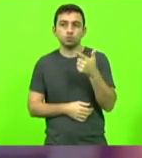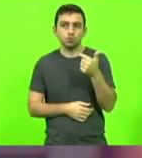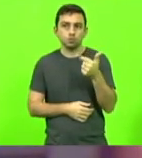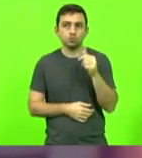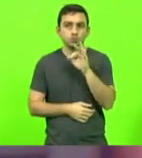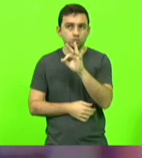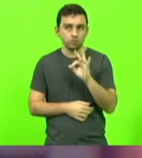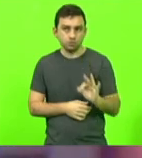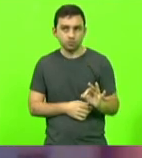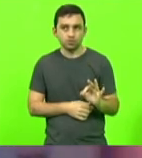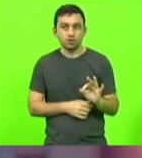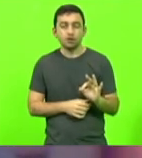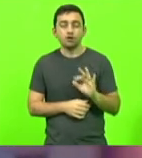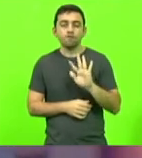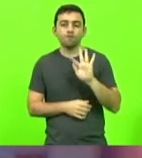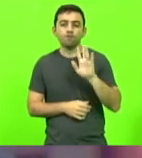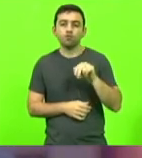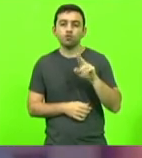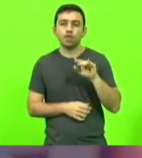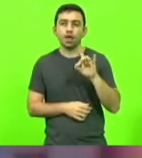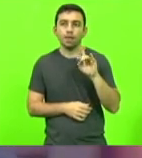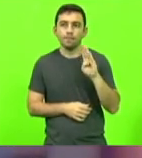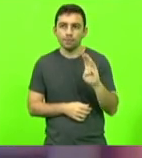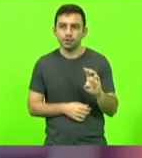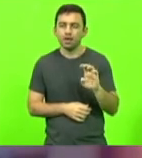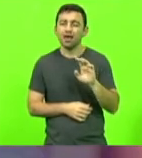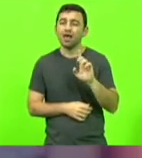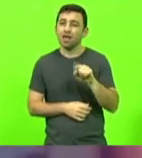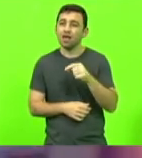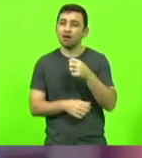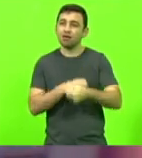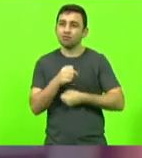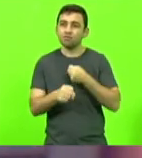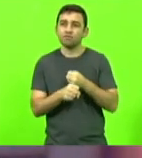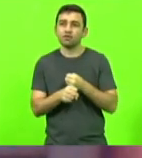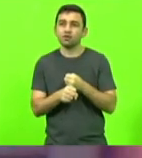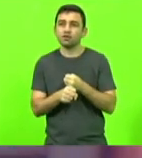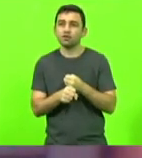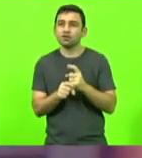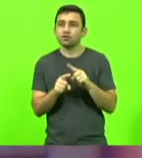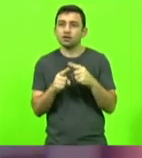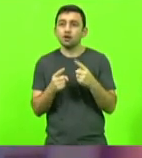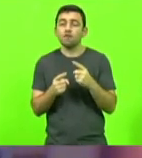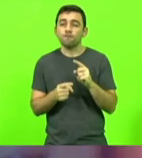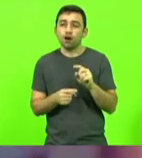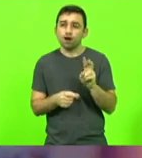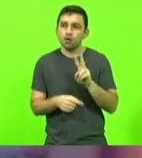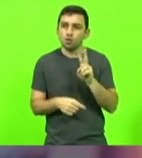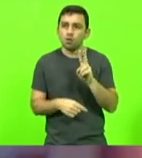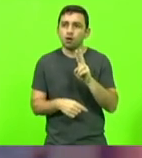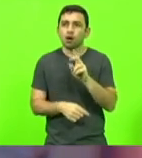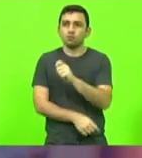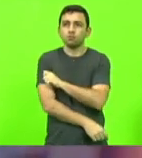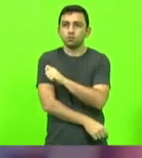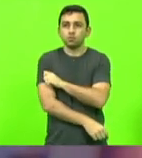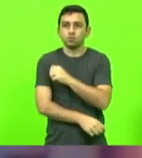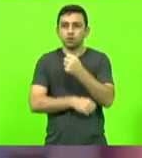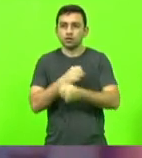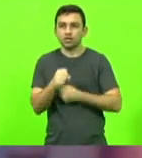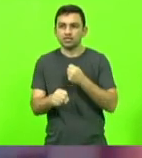12,12% no Fundeb no ano que vem, ou seja, no valor aluno ano. Se a gente